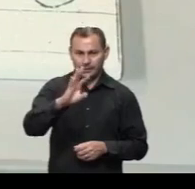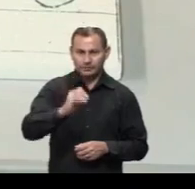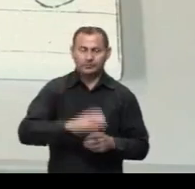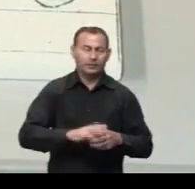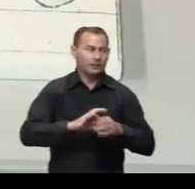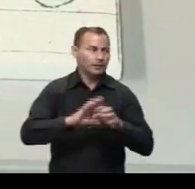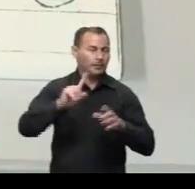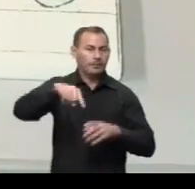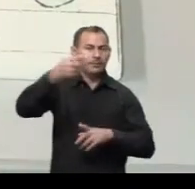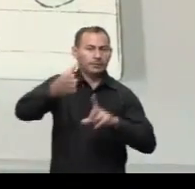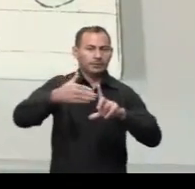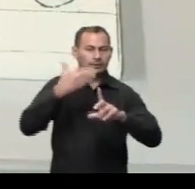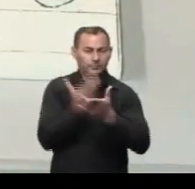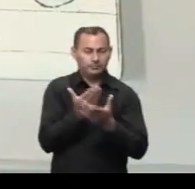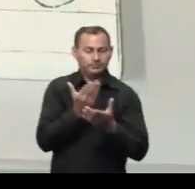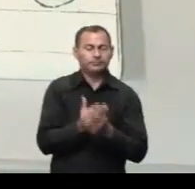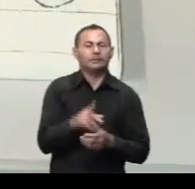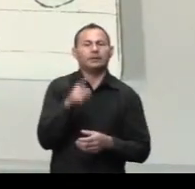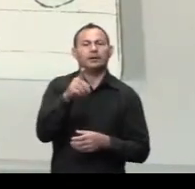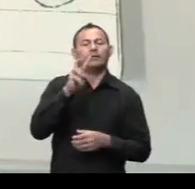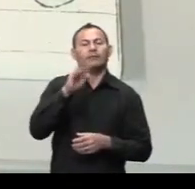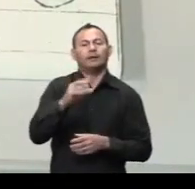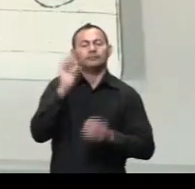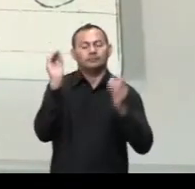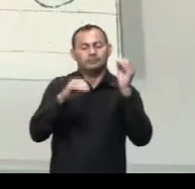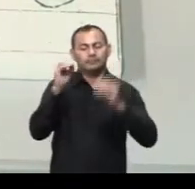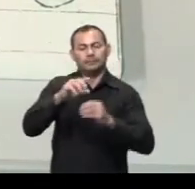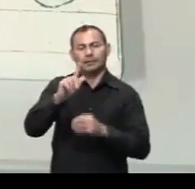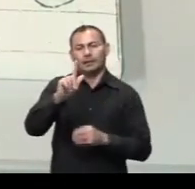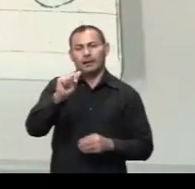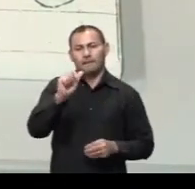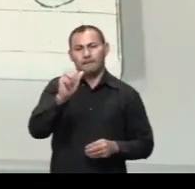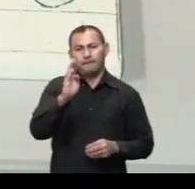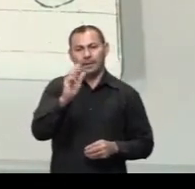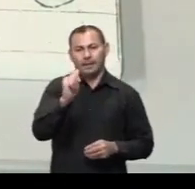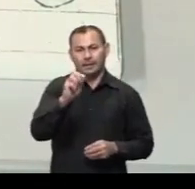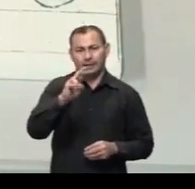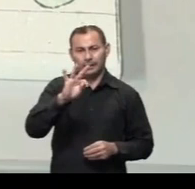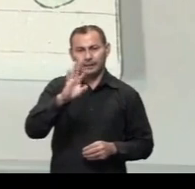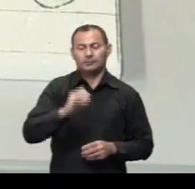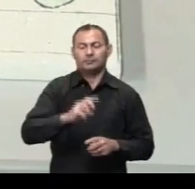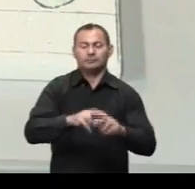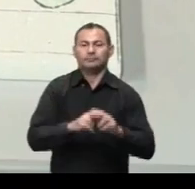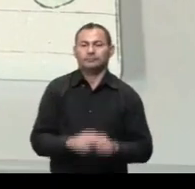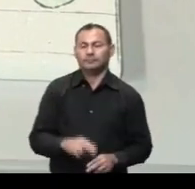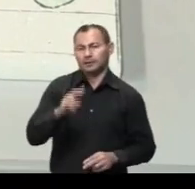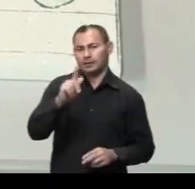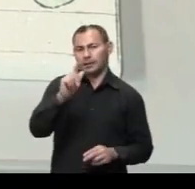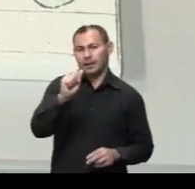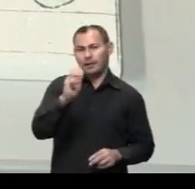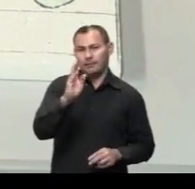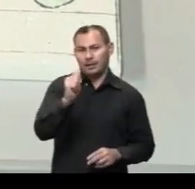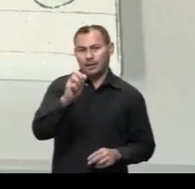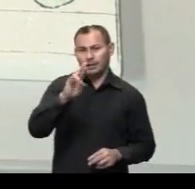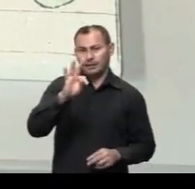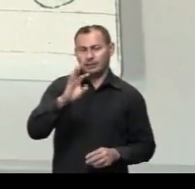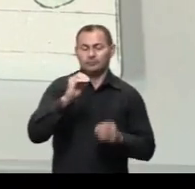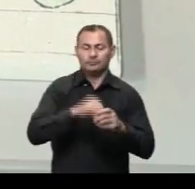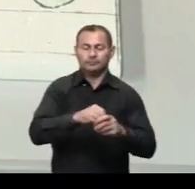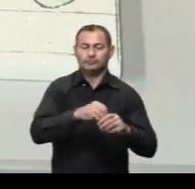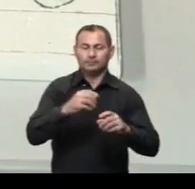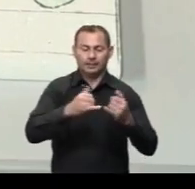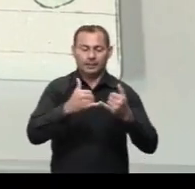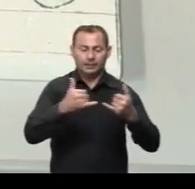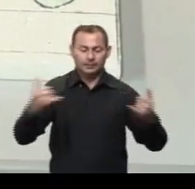gente vai deixar para a próxima aula, onde você vai montar o seu gabarito. E através do seu gabarito, aí sim eu quero que você puxe